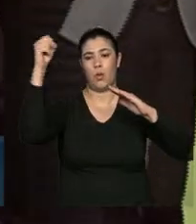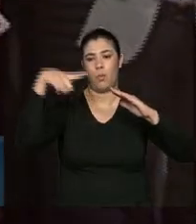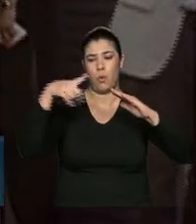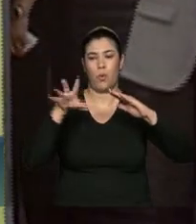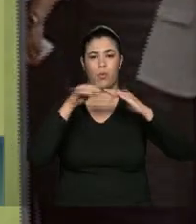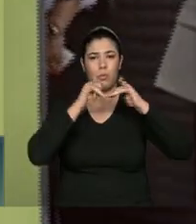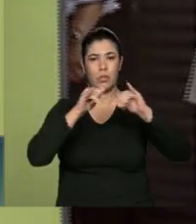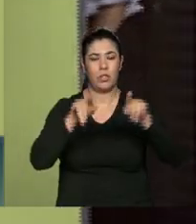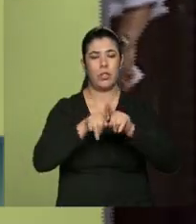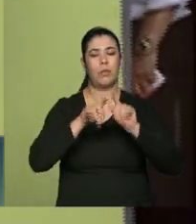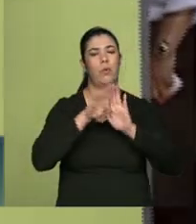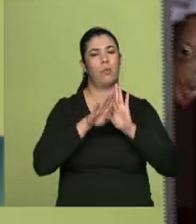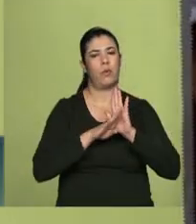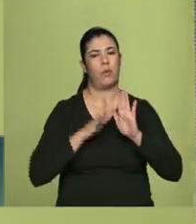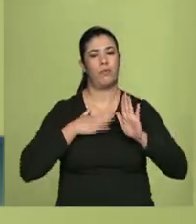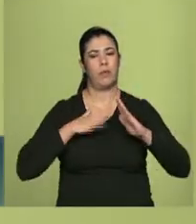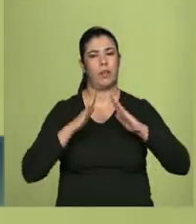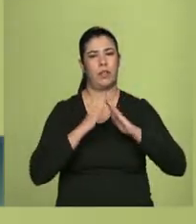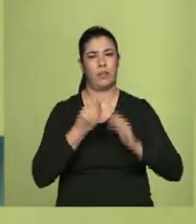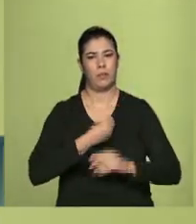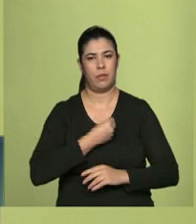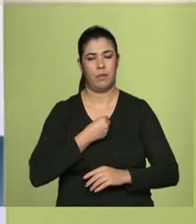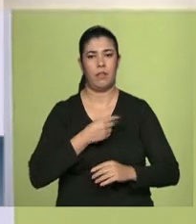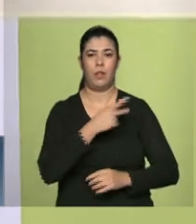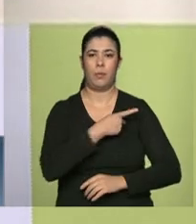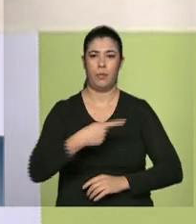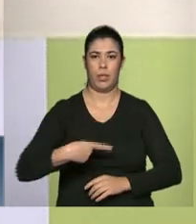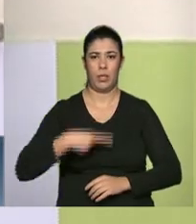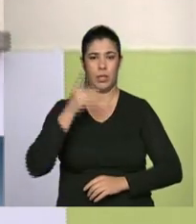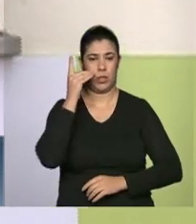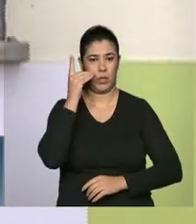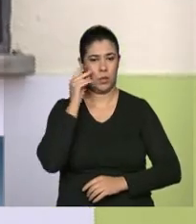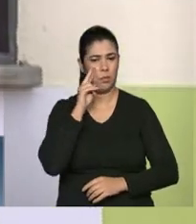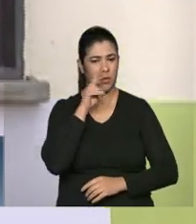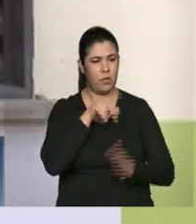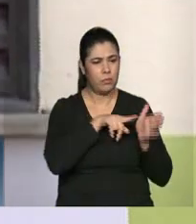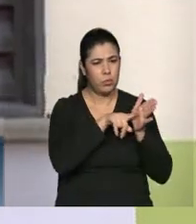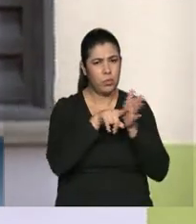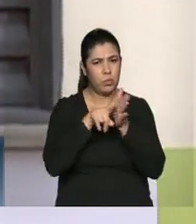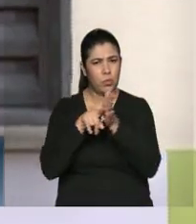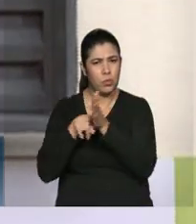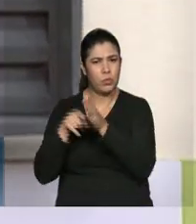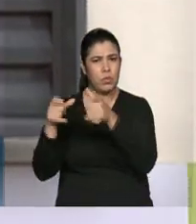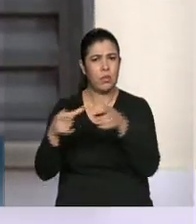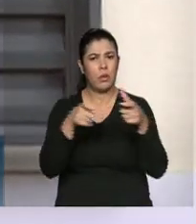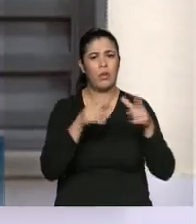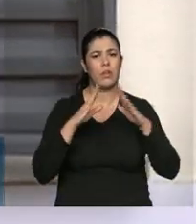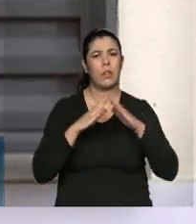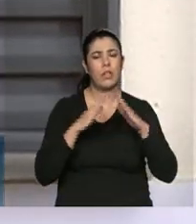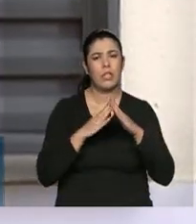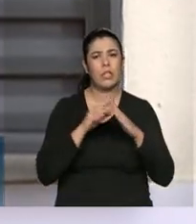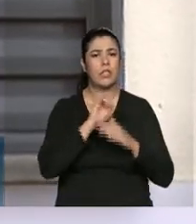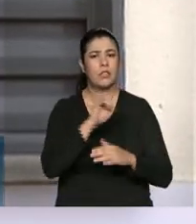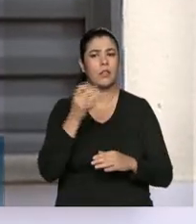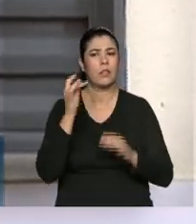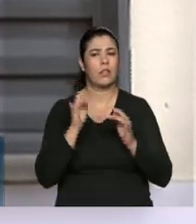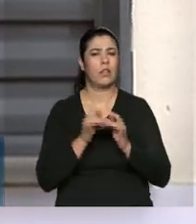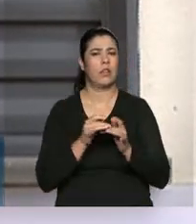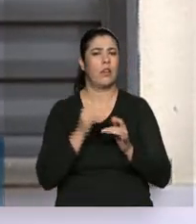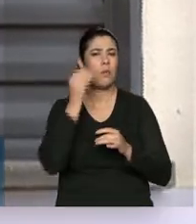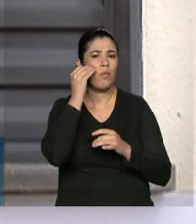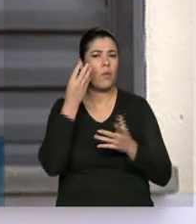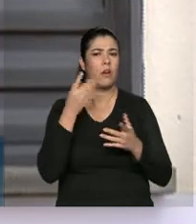entrega do programa Minha Casa Minha Vida, a presidenta Dilma Rousseff faz a vistoria das residências, confere de perto